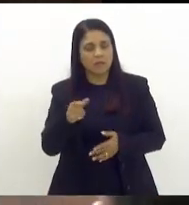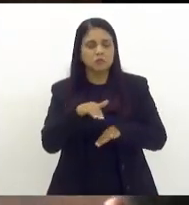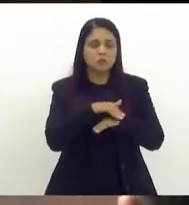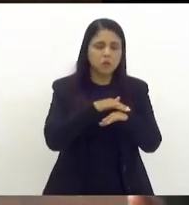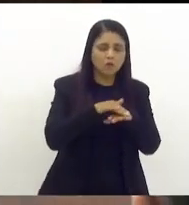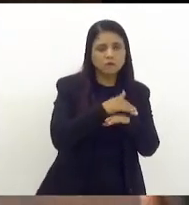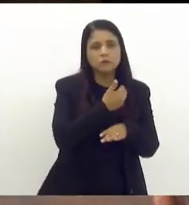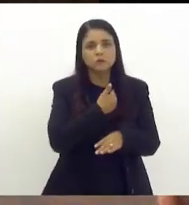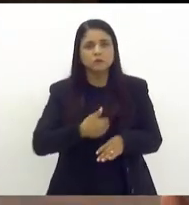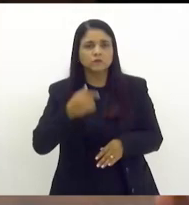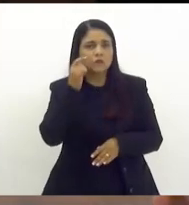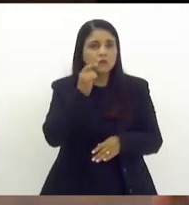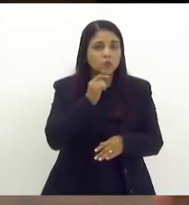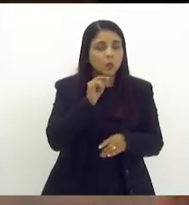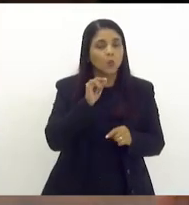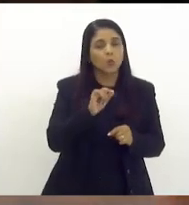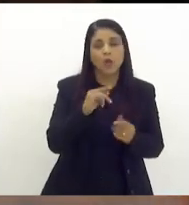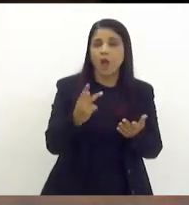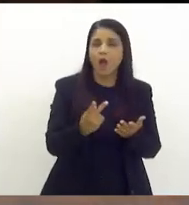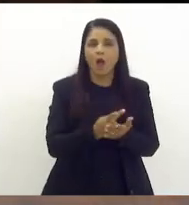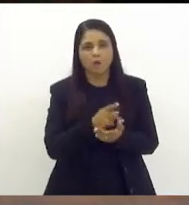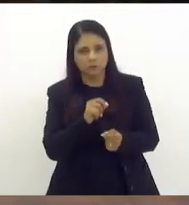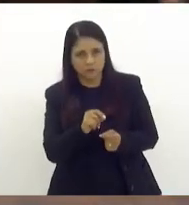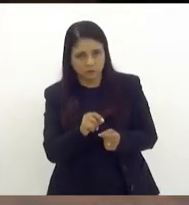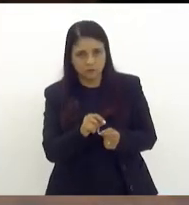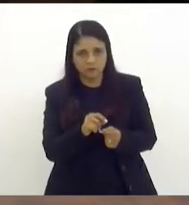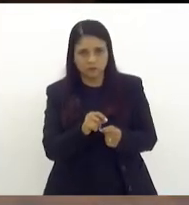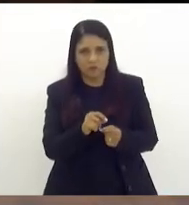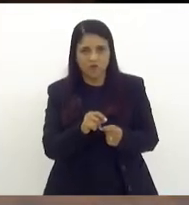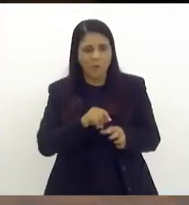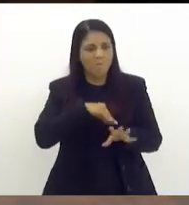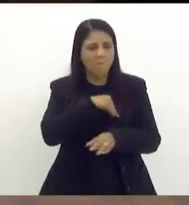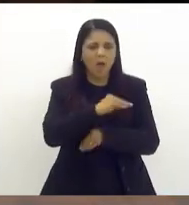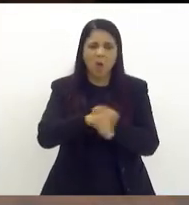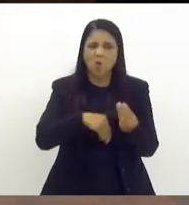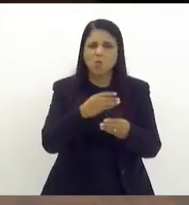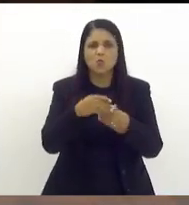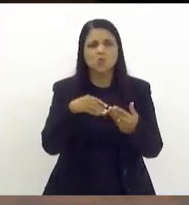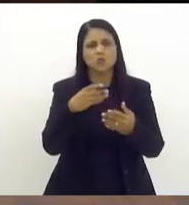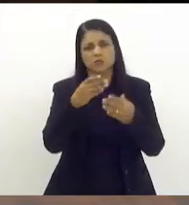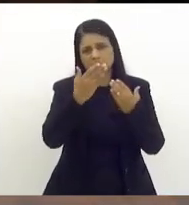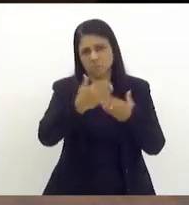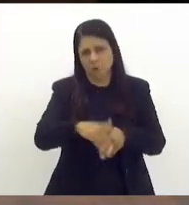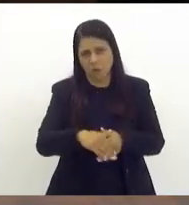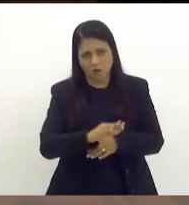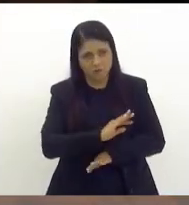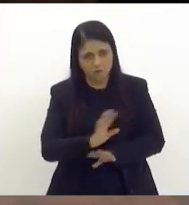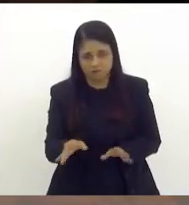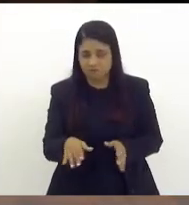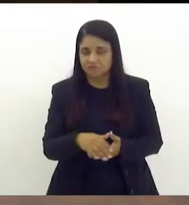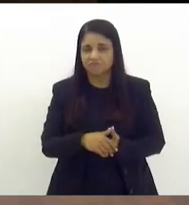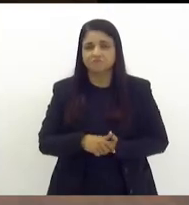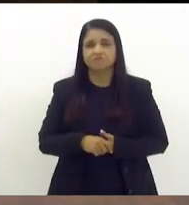relação a isso o que aconteceu foi uma verdadeira balbúrdia não foi concurso foi prova foi verdadeiro